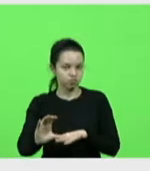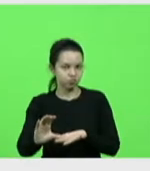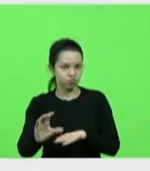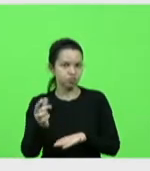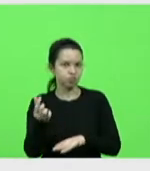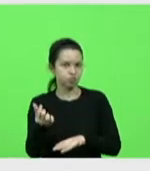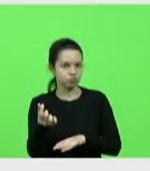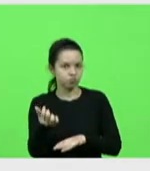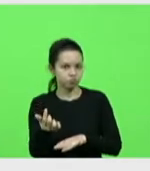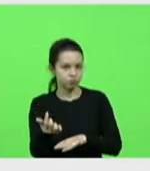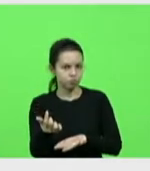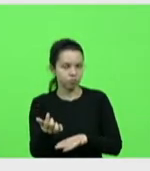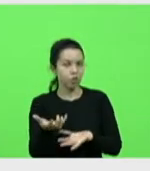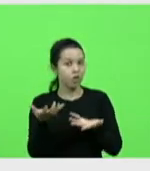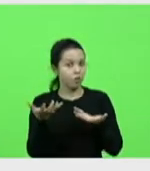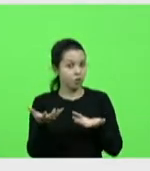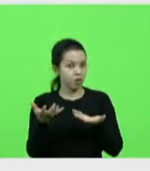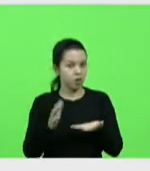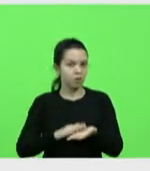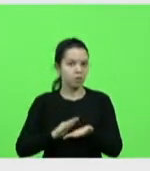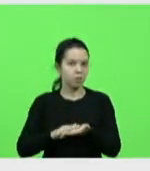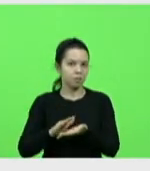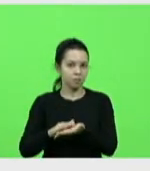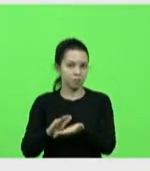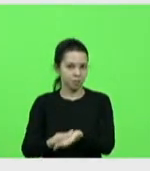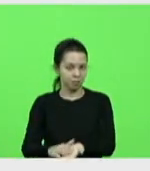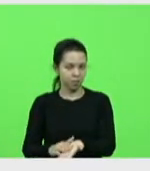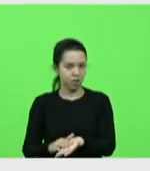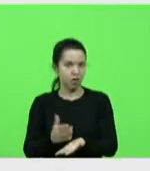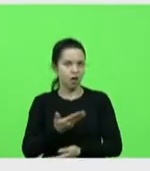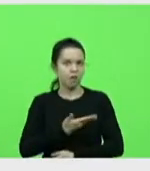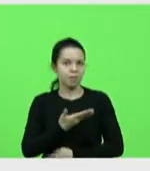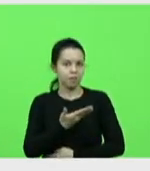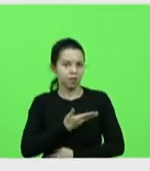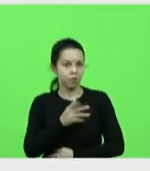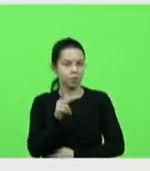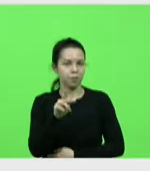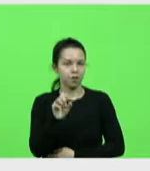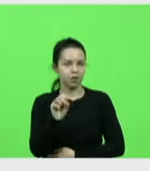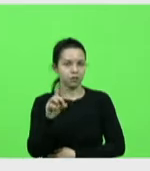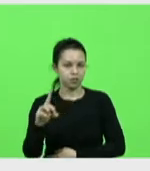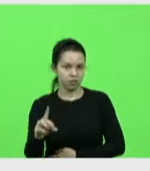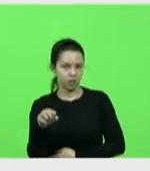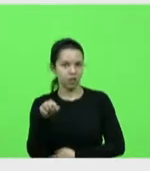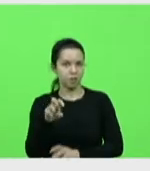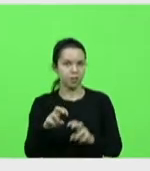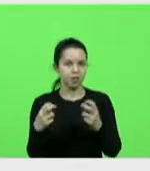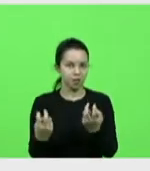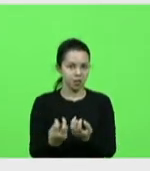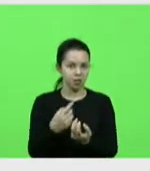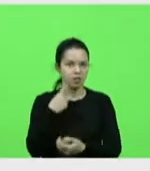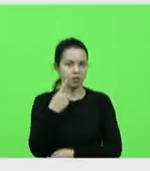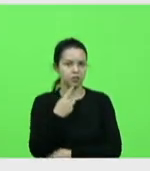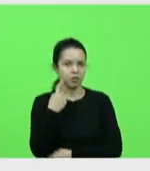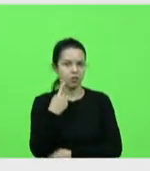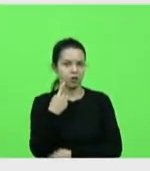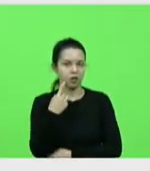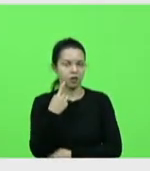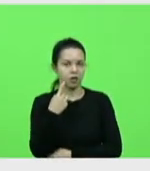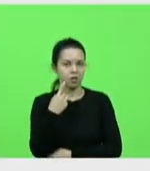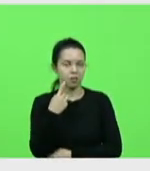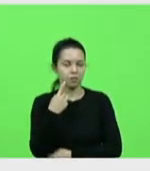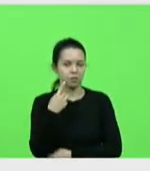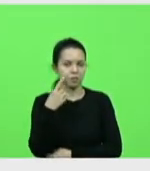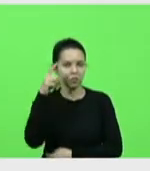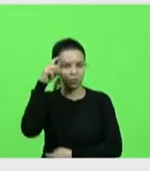queria saudar os meus colegas do PSD aí no plenário, deputado Milton Obos,